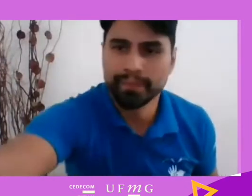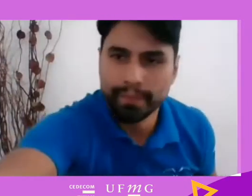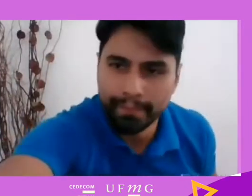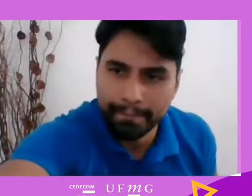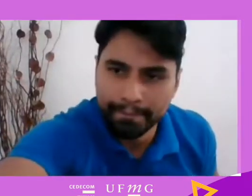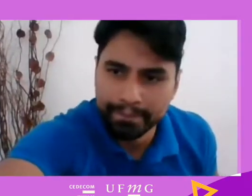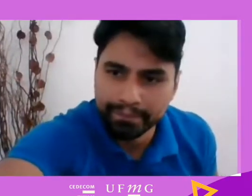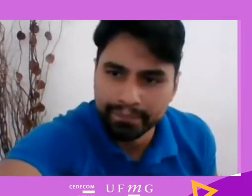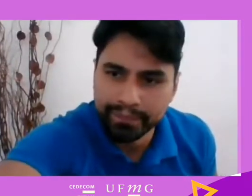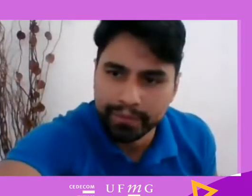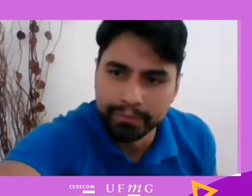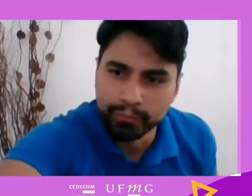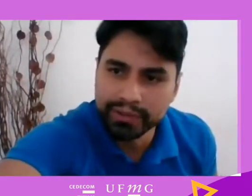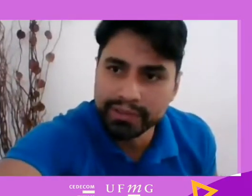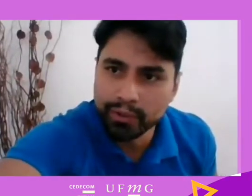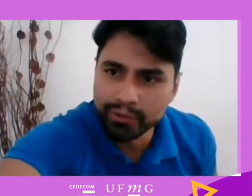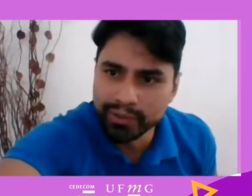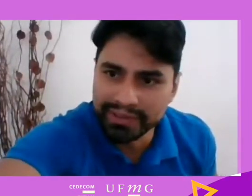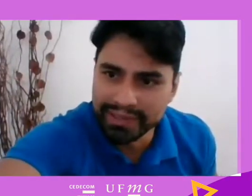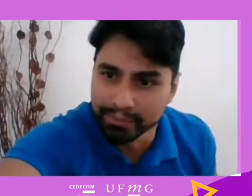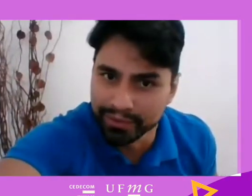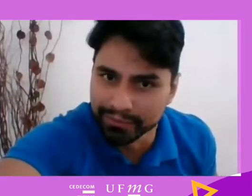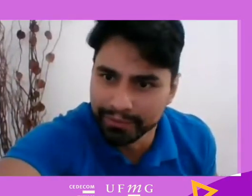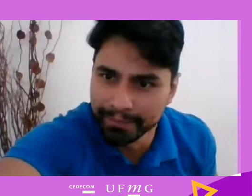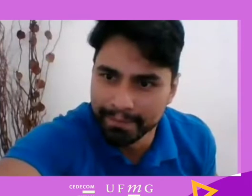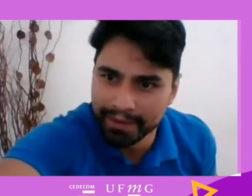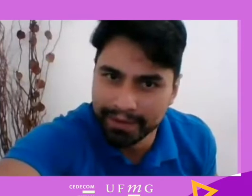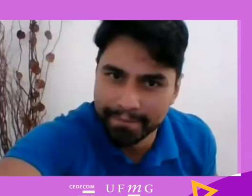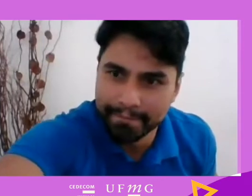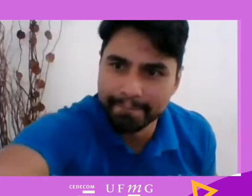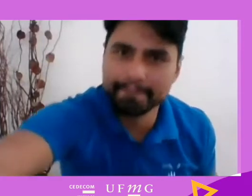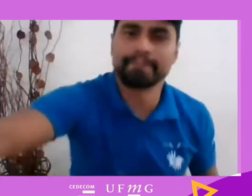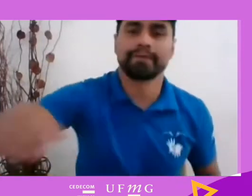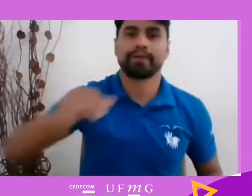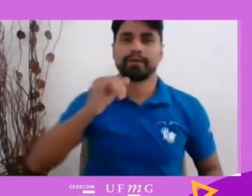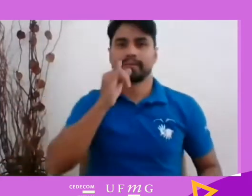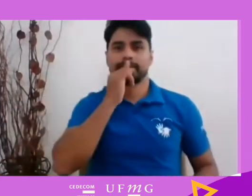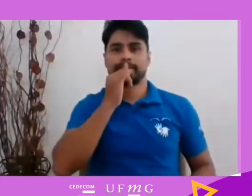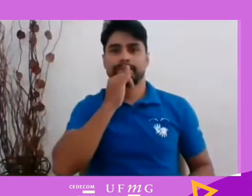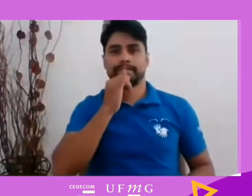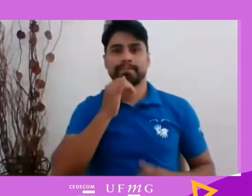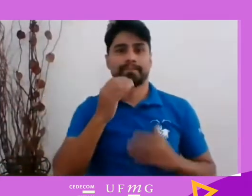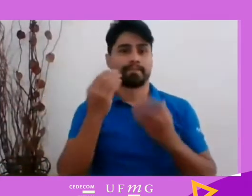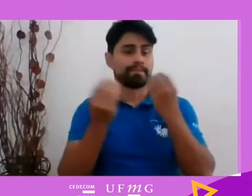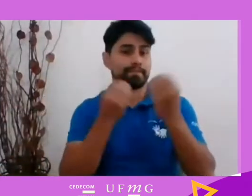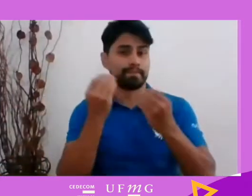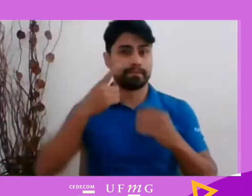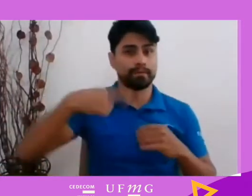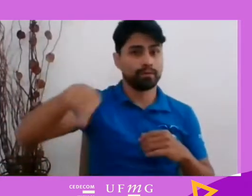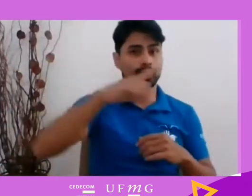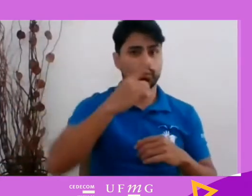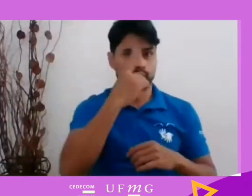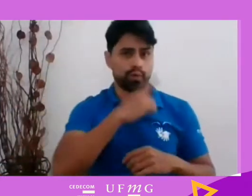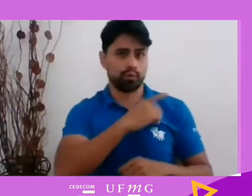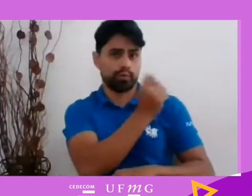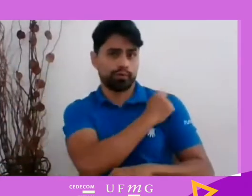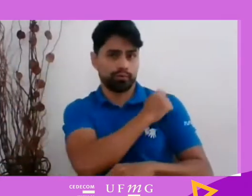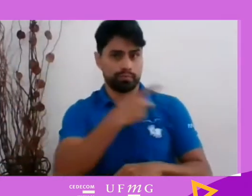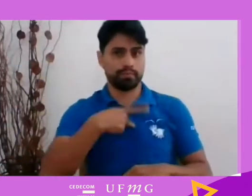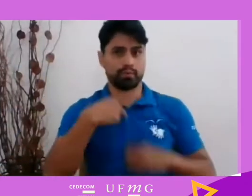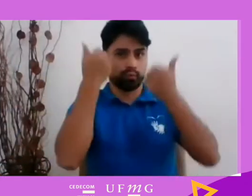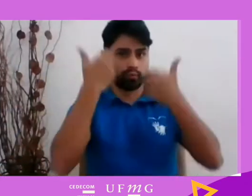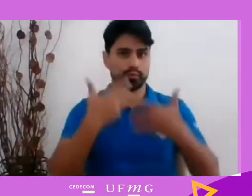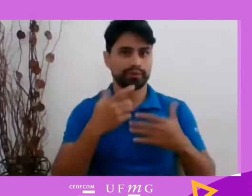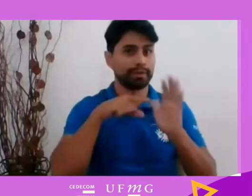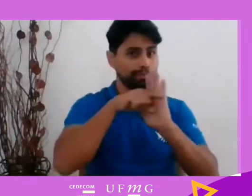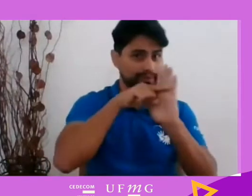fala português, mesmo sendo a língua oficial. O mesmo acontece em Moçambique. Esse meu aluno e eu estamos publicando um capítulo de um livro agora